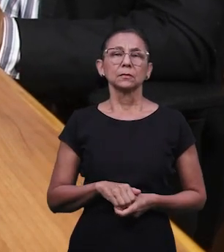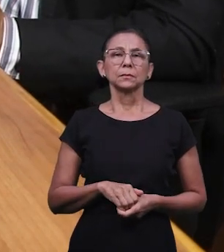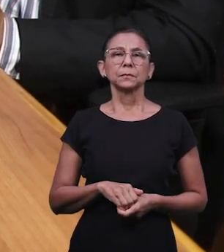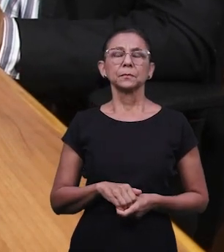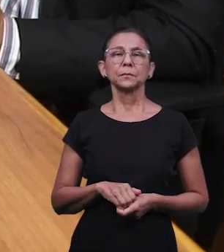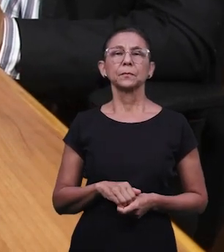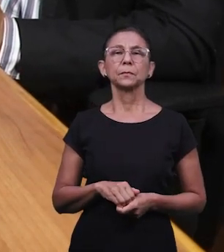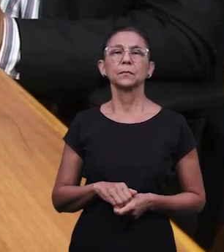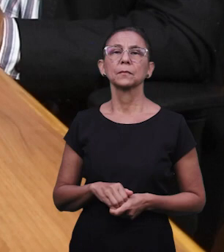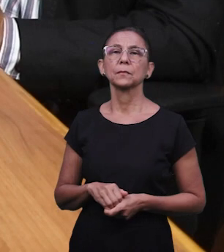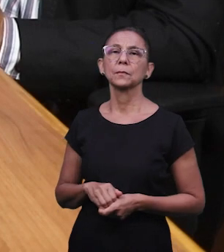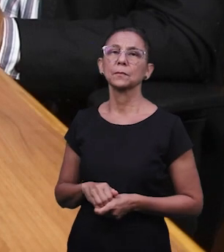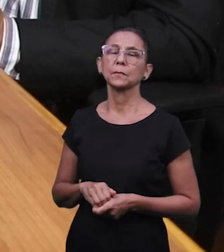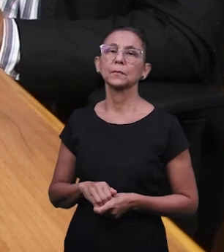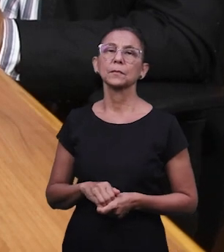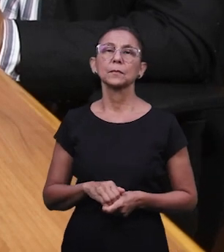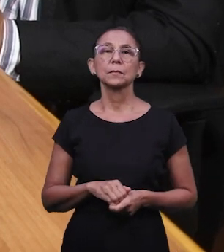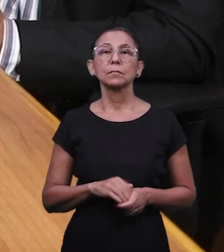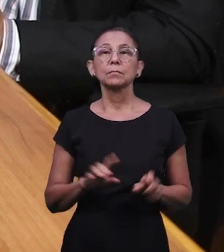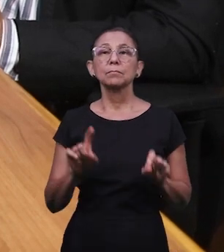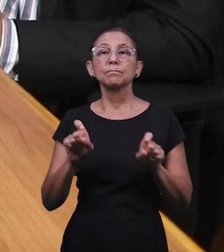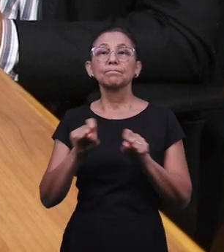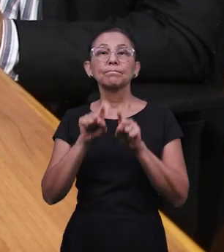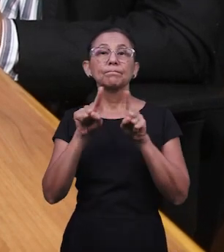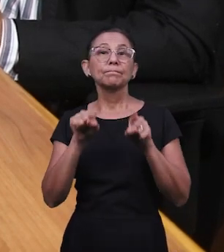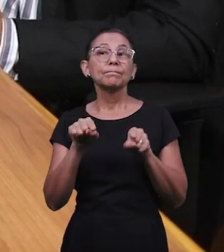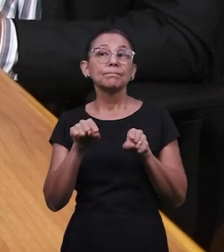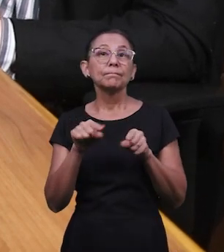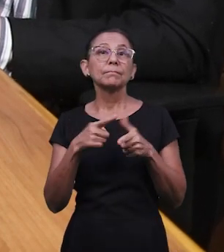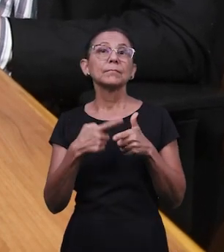com isso, qual que é o grande problema?